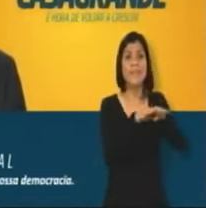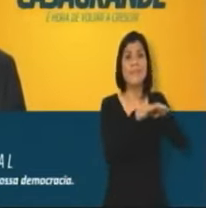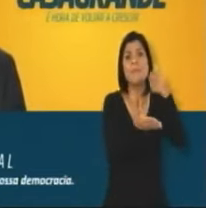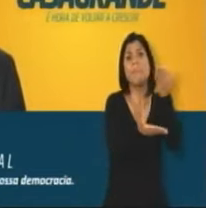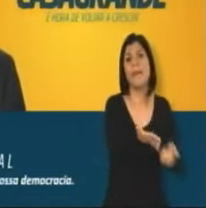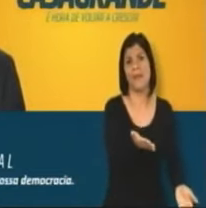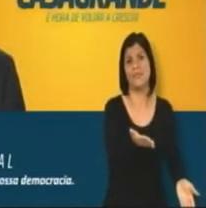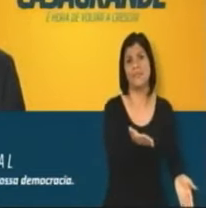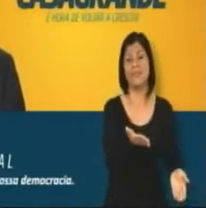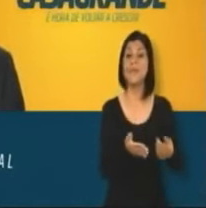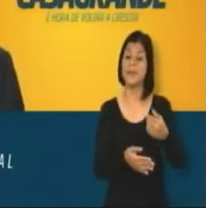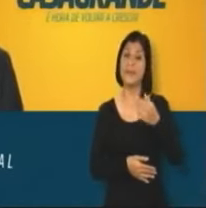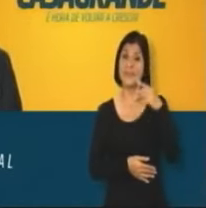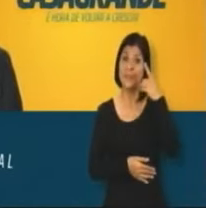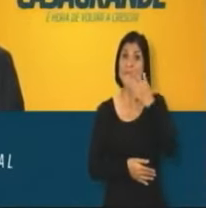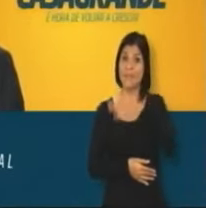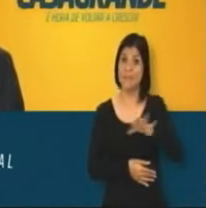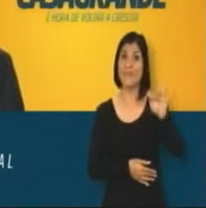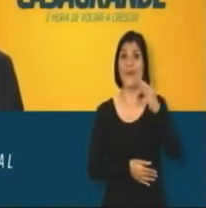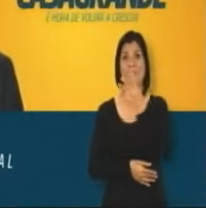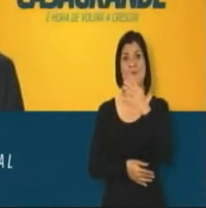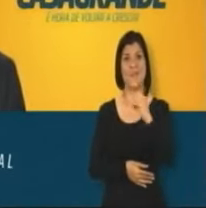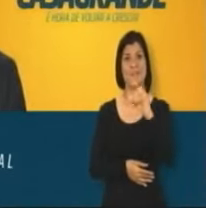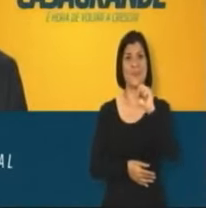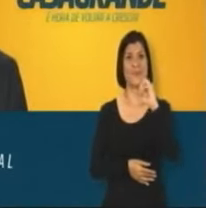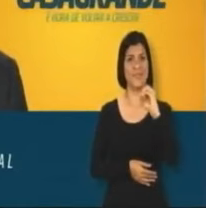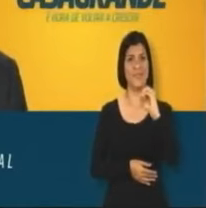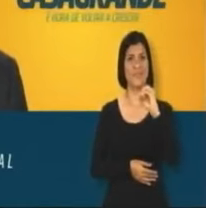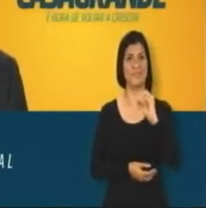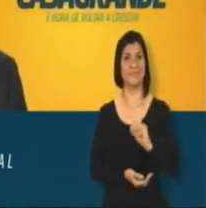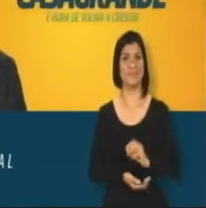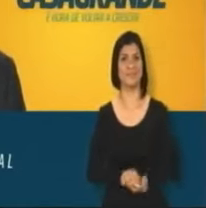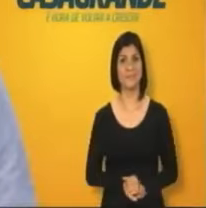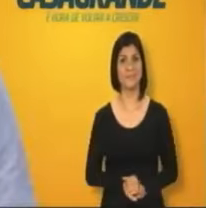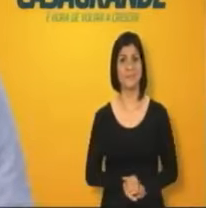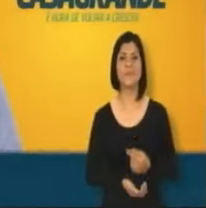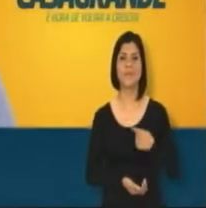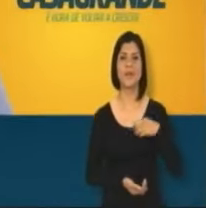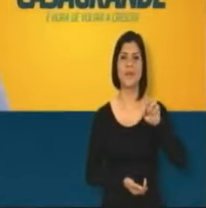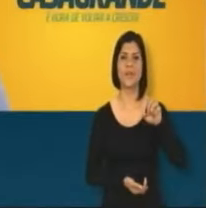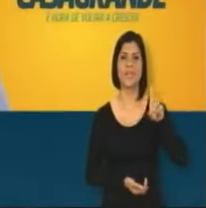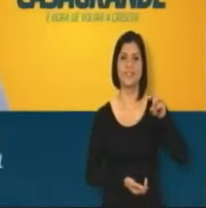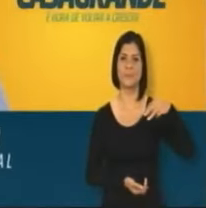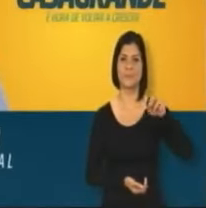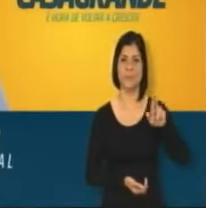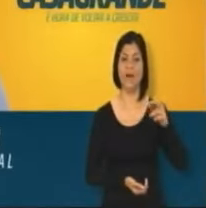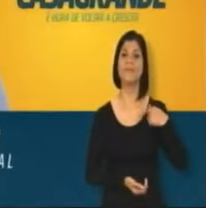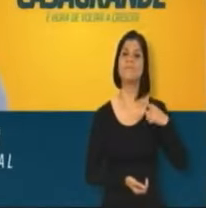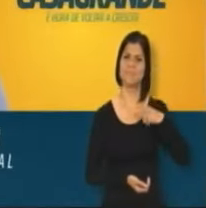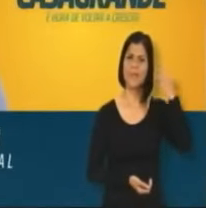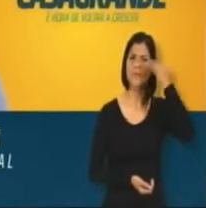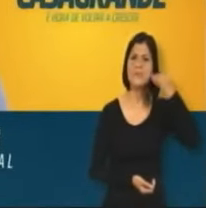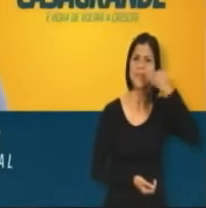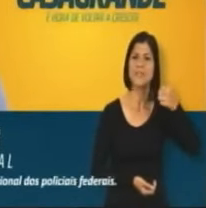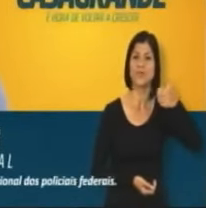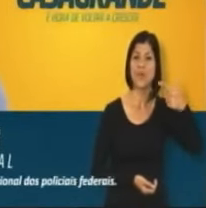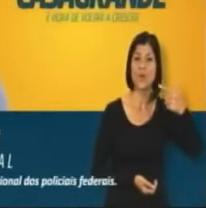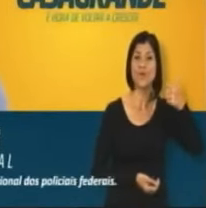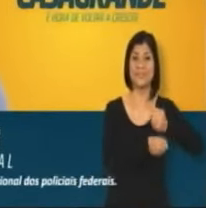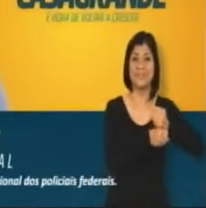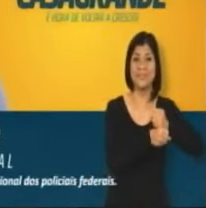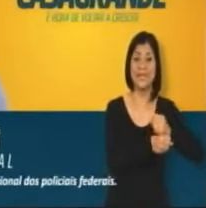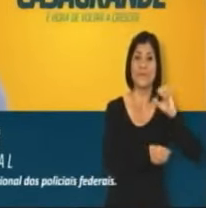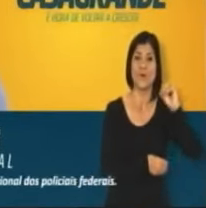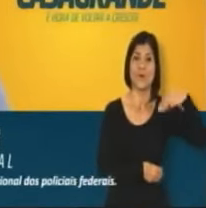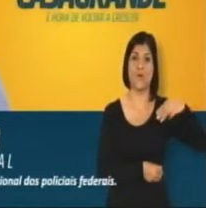nossa democracia. Para federal, Ted Conte, 4080. Sou Edmar Camata. Trago a experiência de 12 anos atuando na